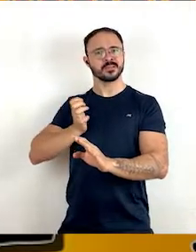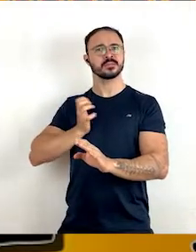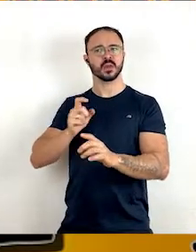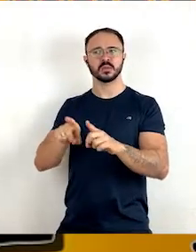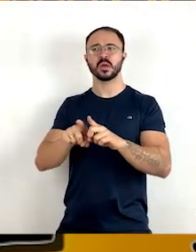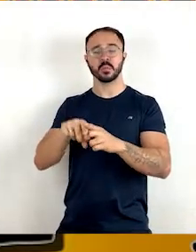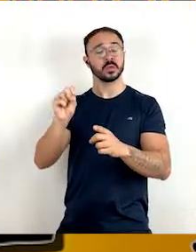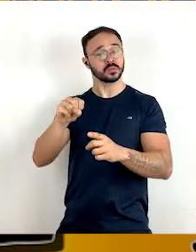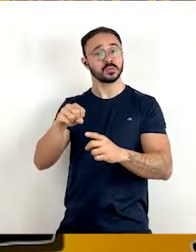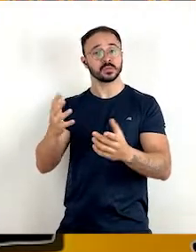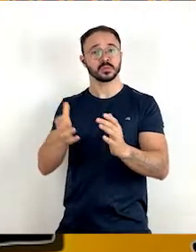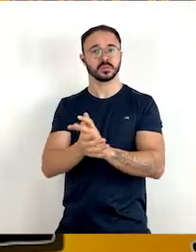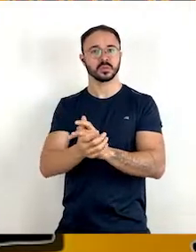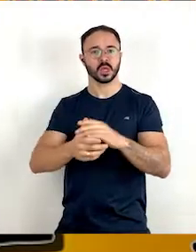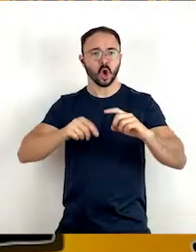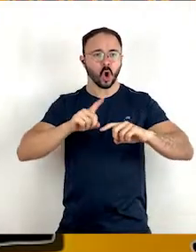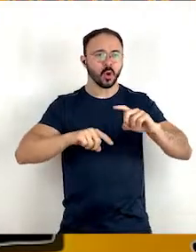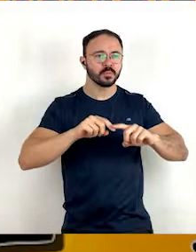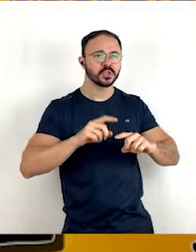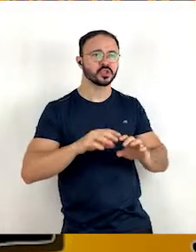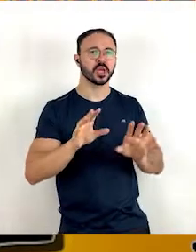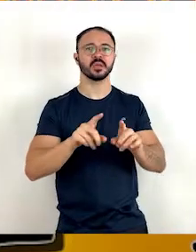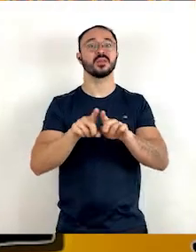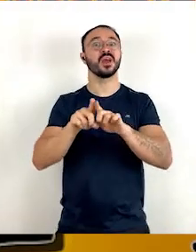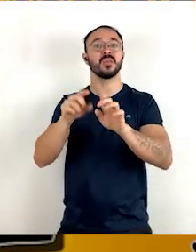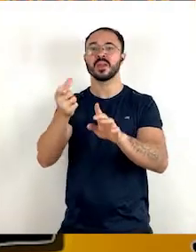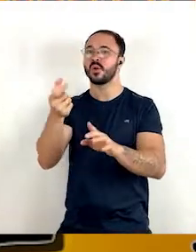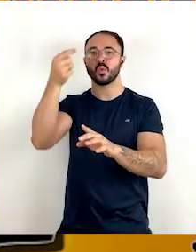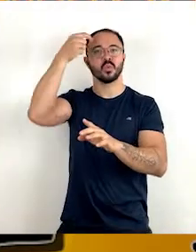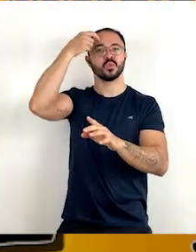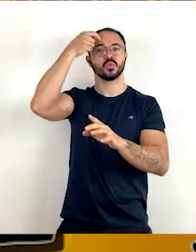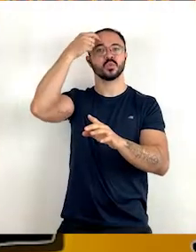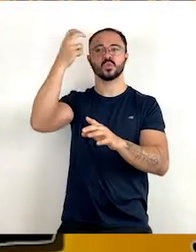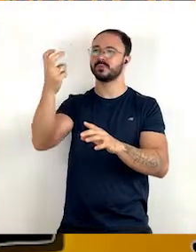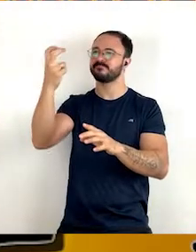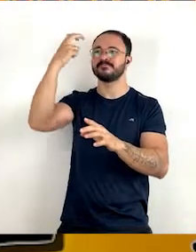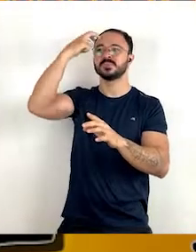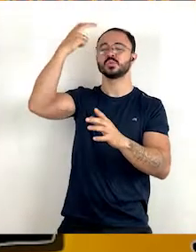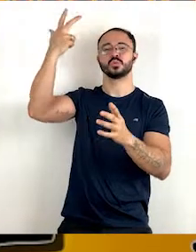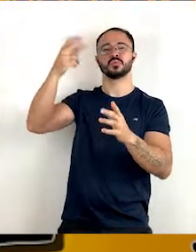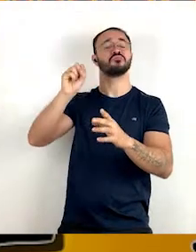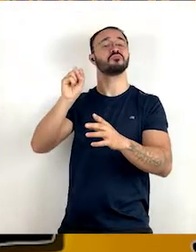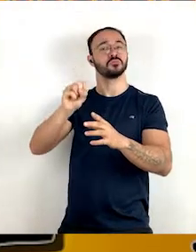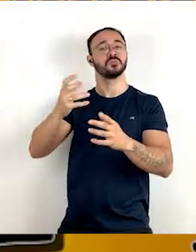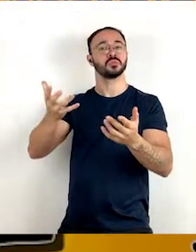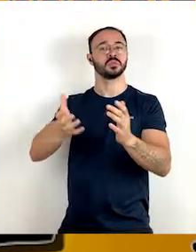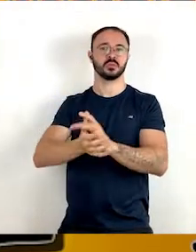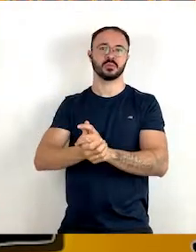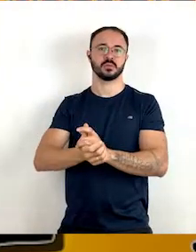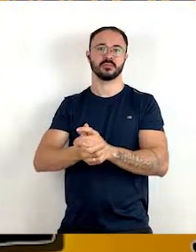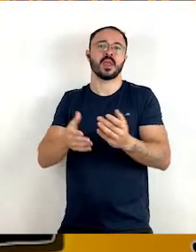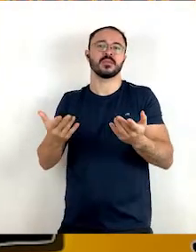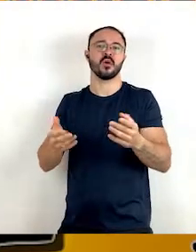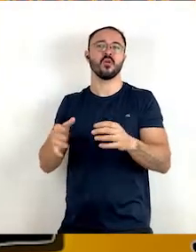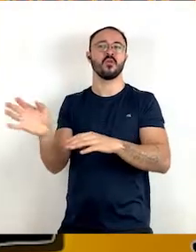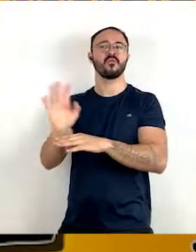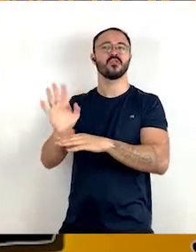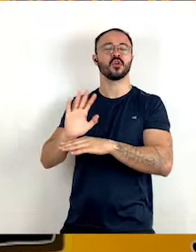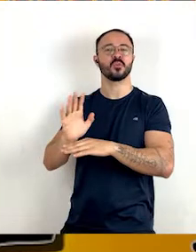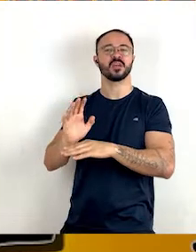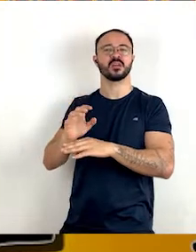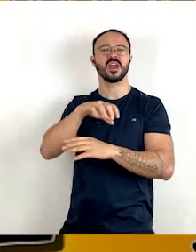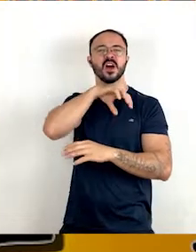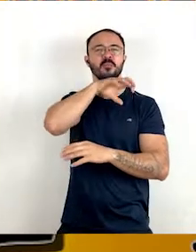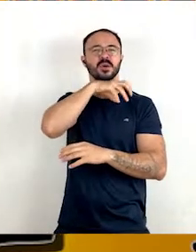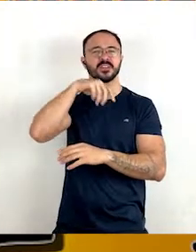riqueza, não no sentido somente material, mas no sentido cultural, no sentido histórico também. Então, quando nós temos, por exemplo, o filme Pantera